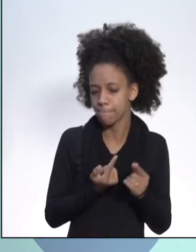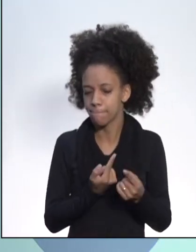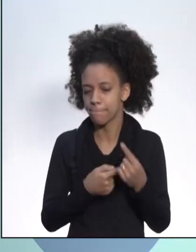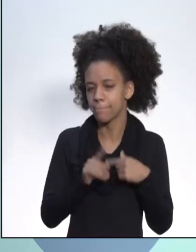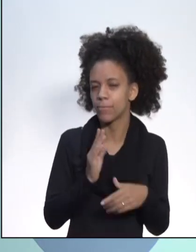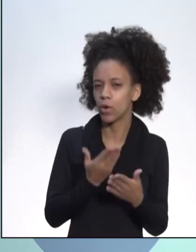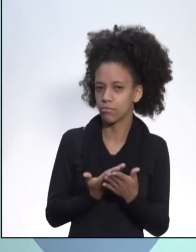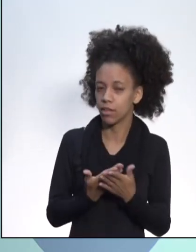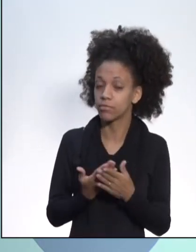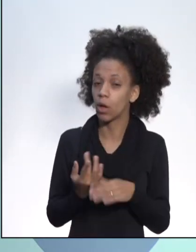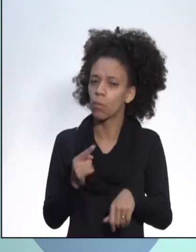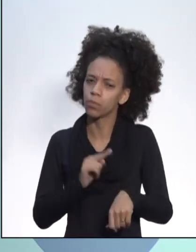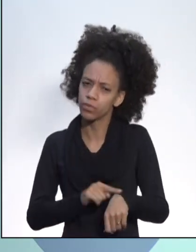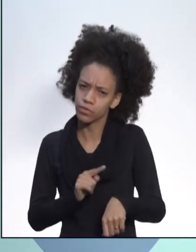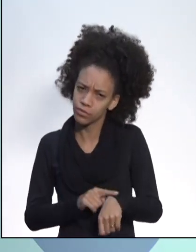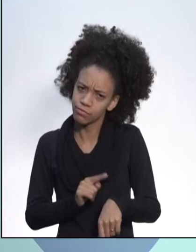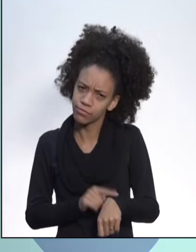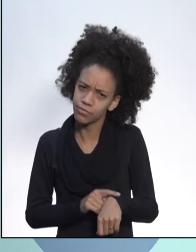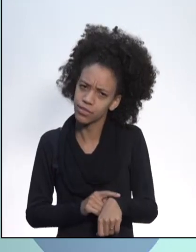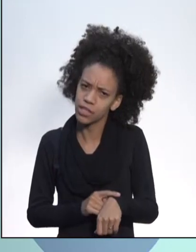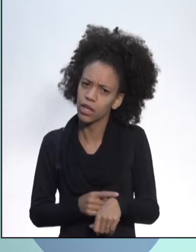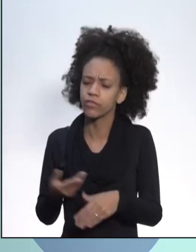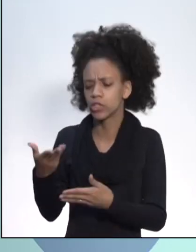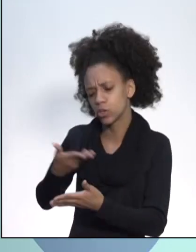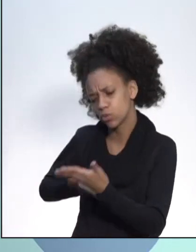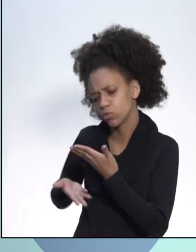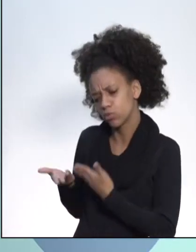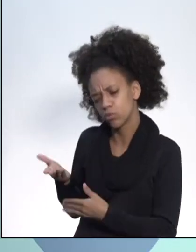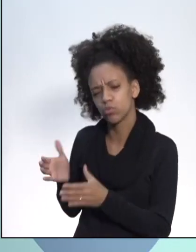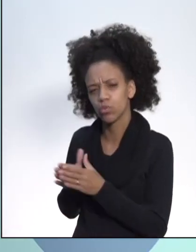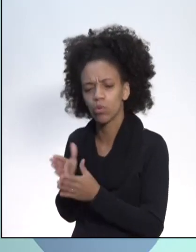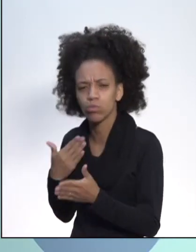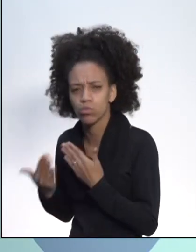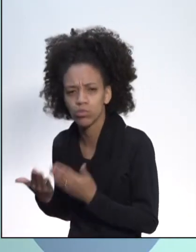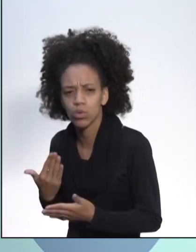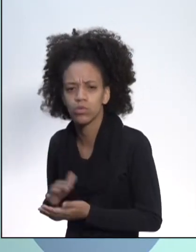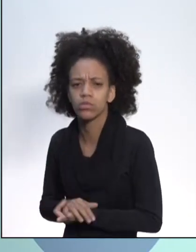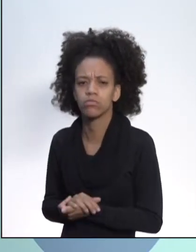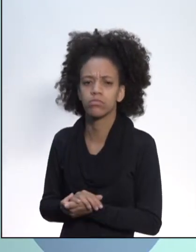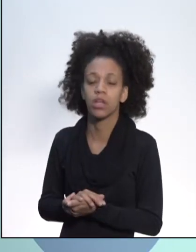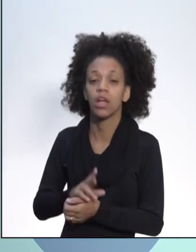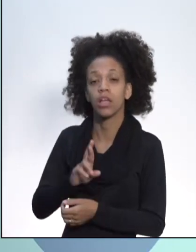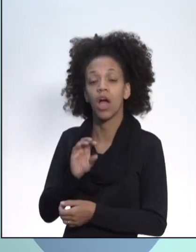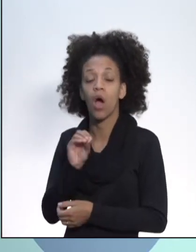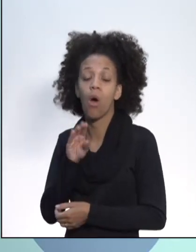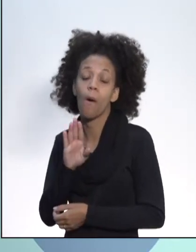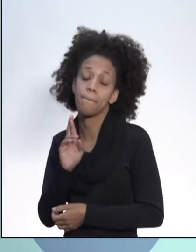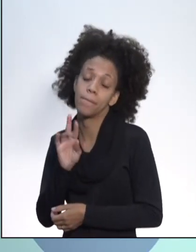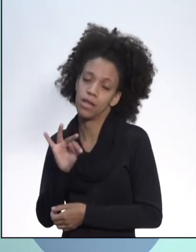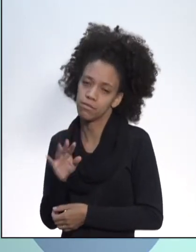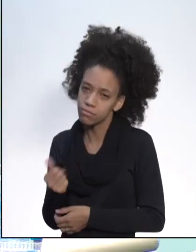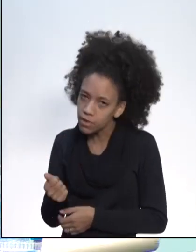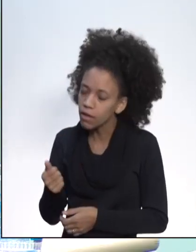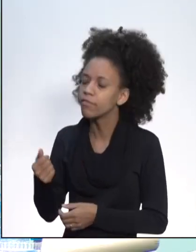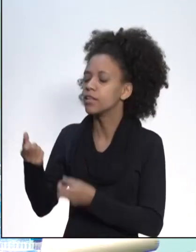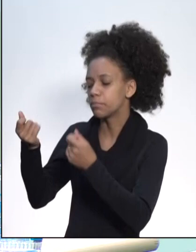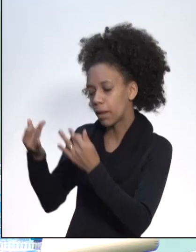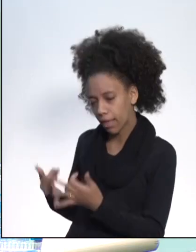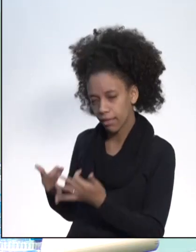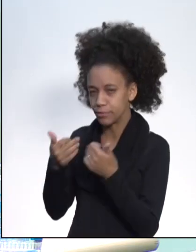deixar um tempinho para que vocês interajam no chat e a Roberta vai trazendo algumas coisas,